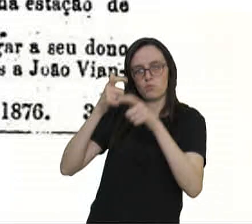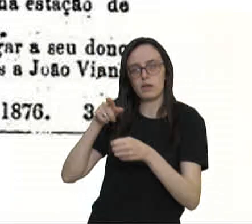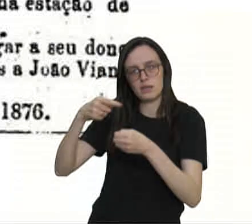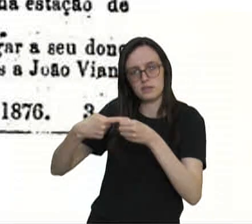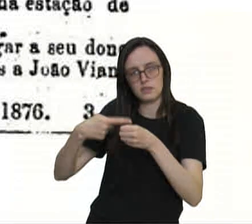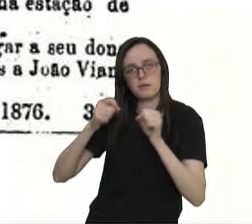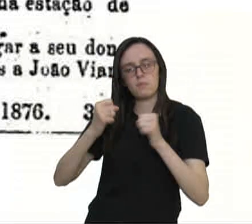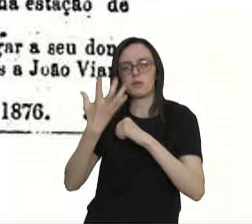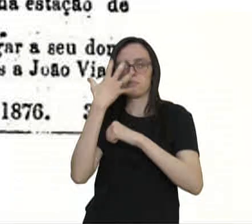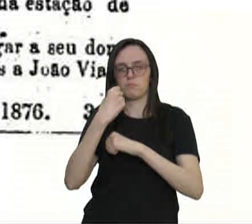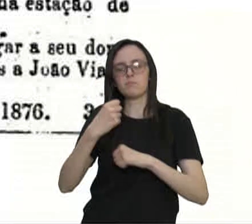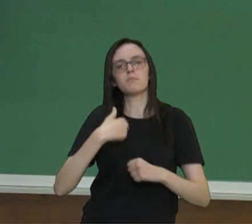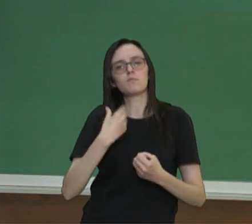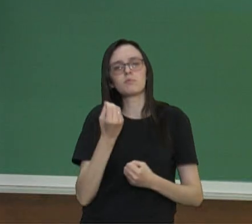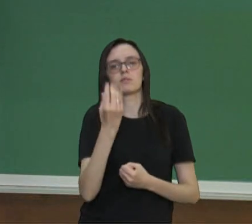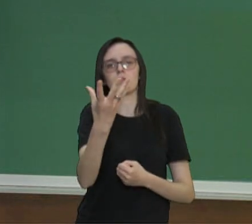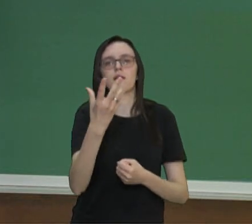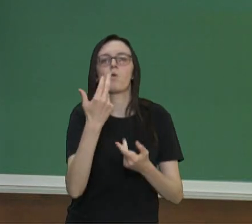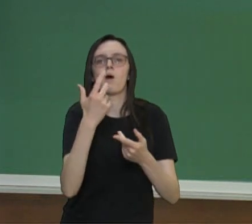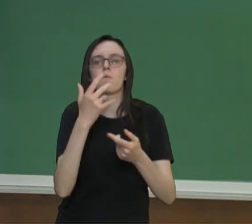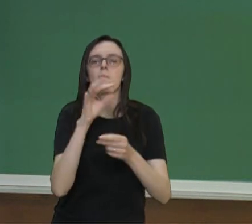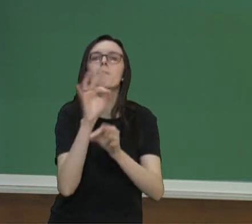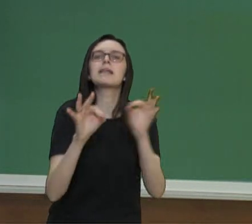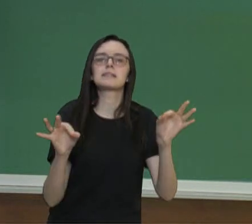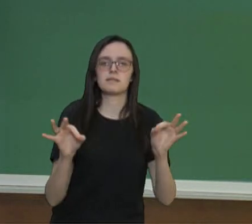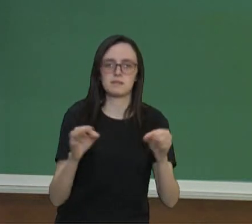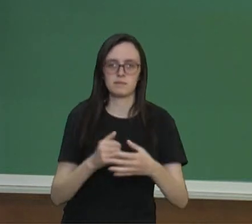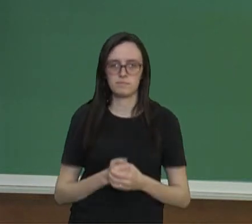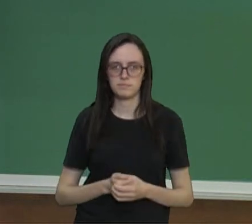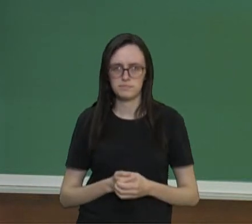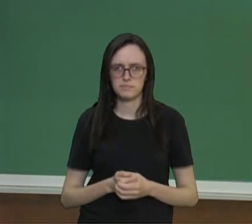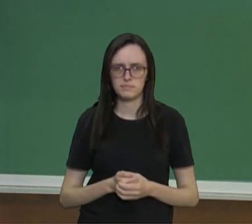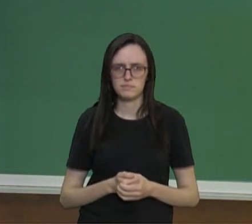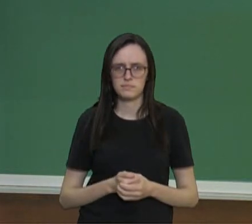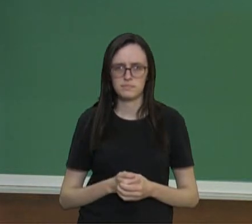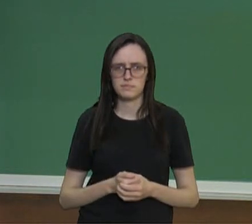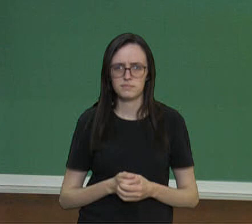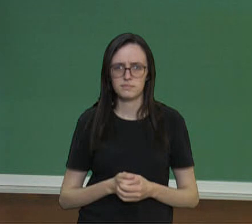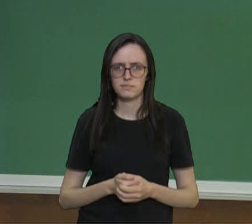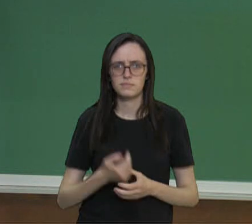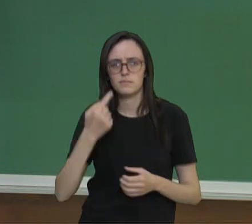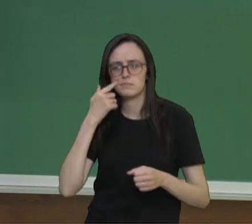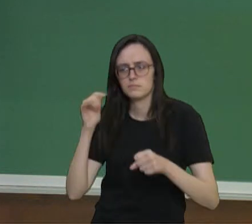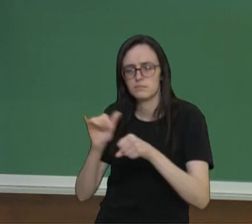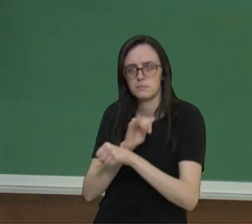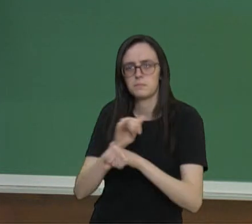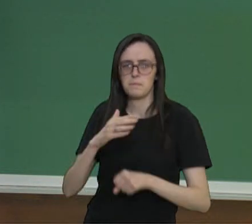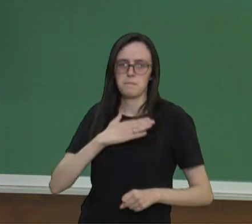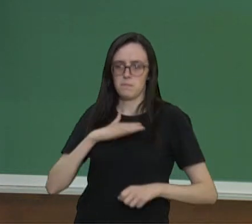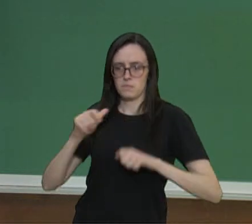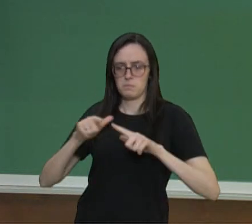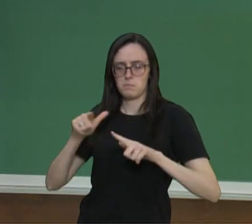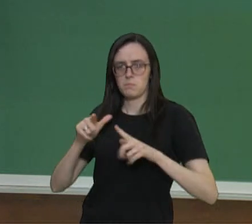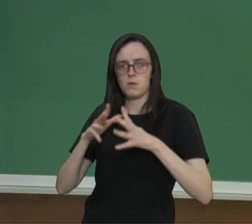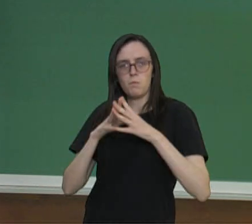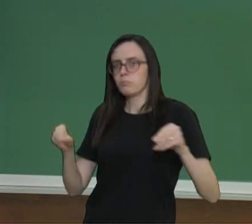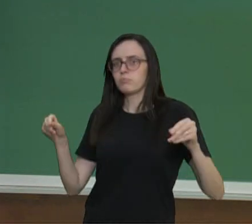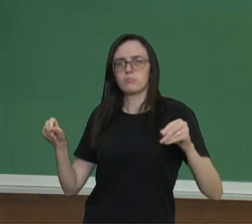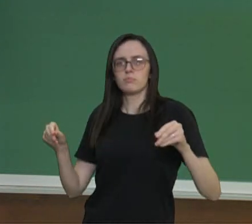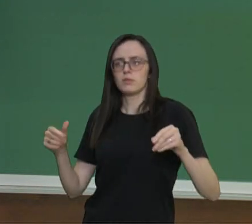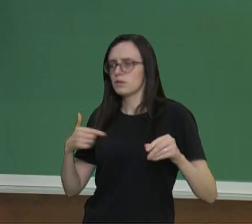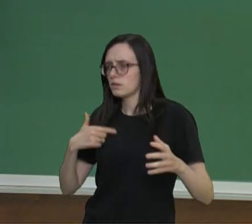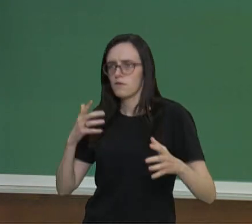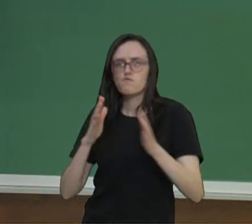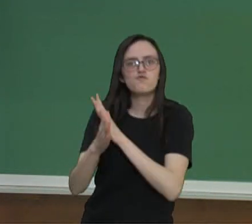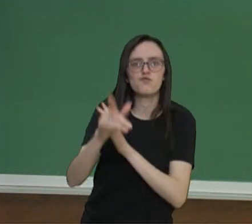o João Viana será gratificado. Repara, uma ferramenta de trabalho minha fugiu, uma mercadoria minha foi embora, eu